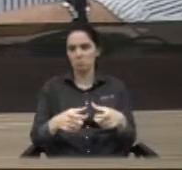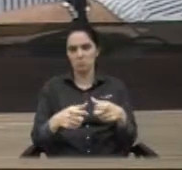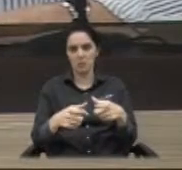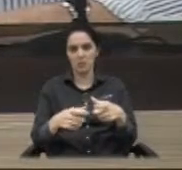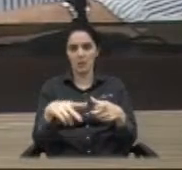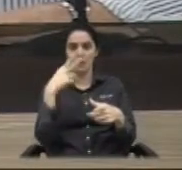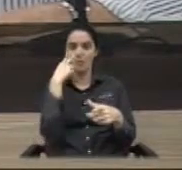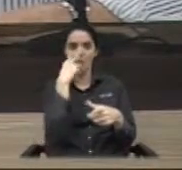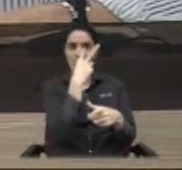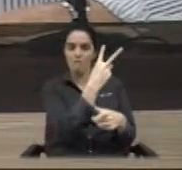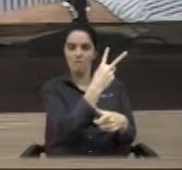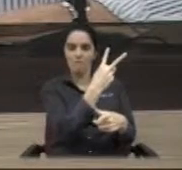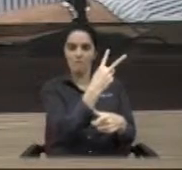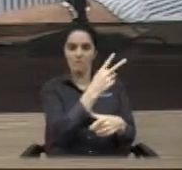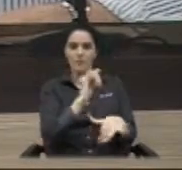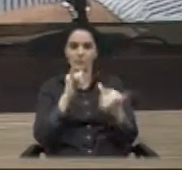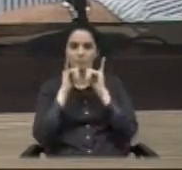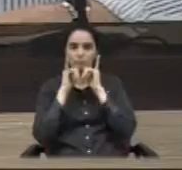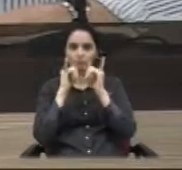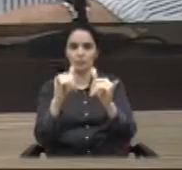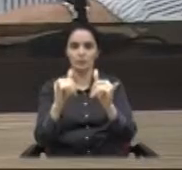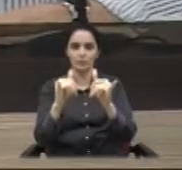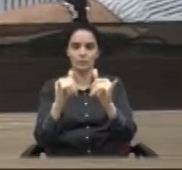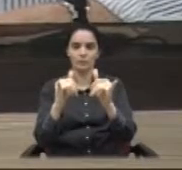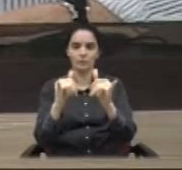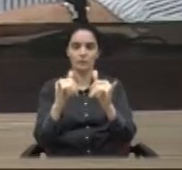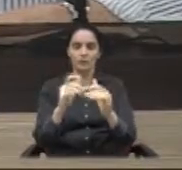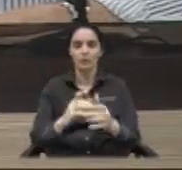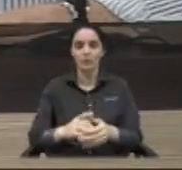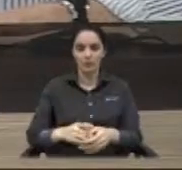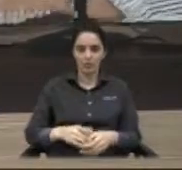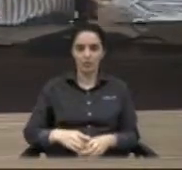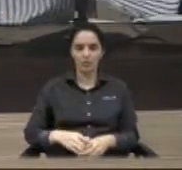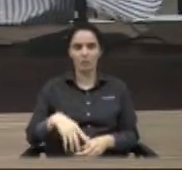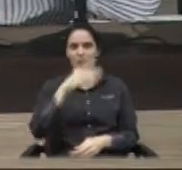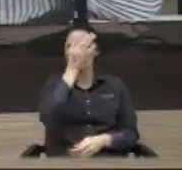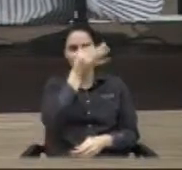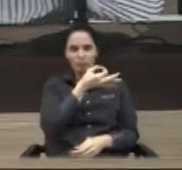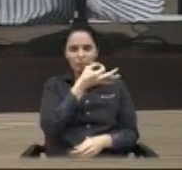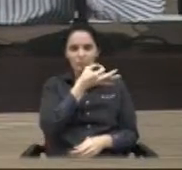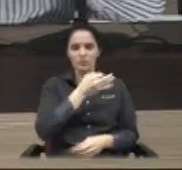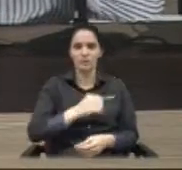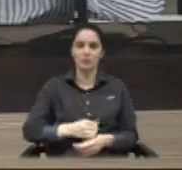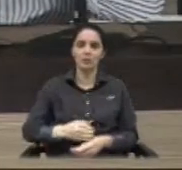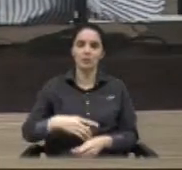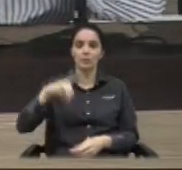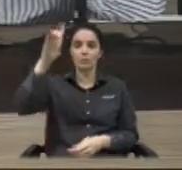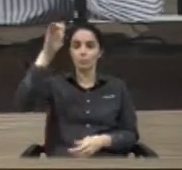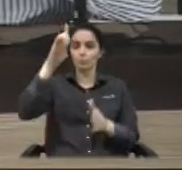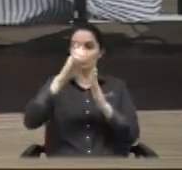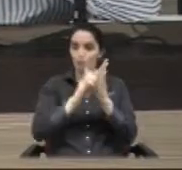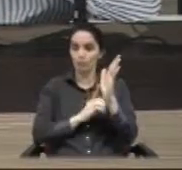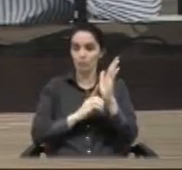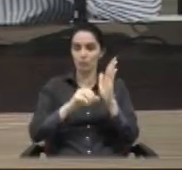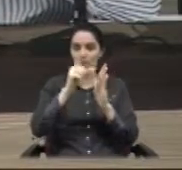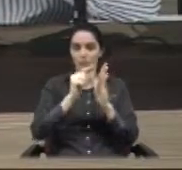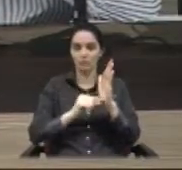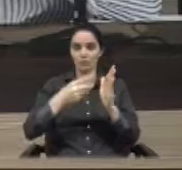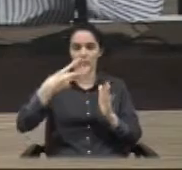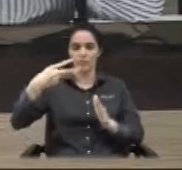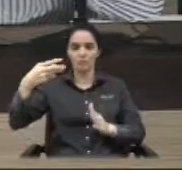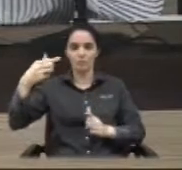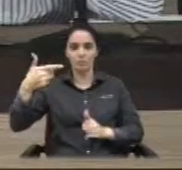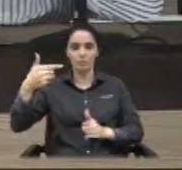cartazes com locais visíveis e de fácil acesso para divulgar o direito contido no artigo 32 e seus